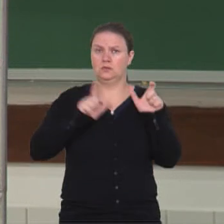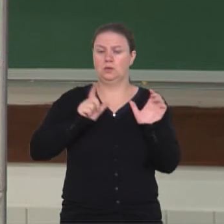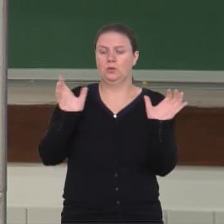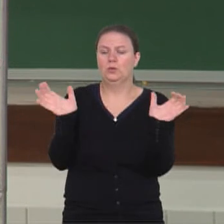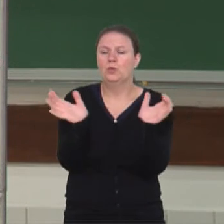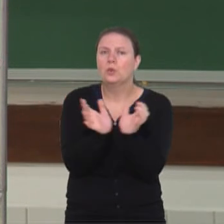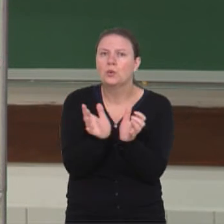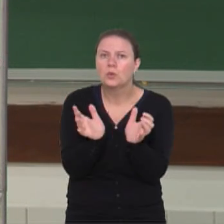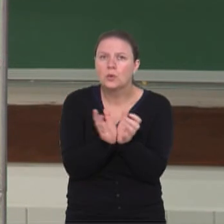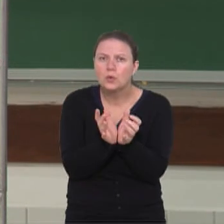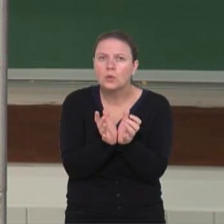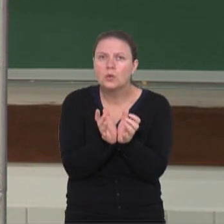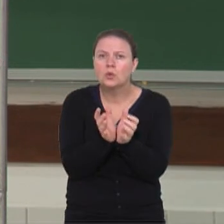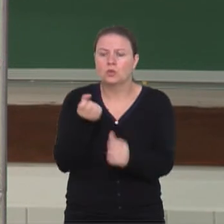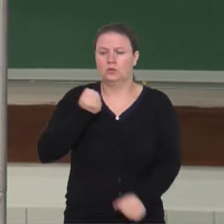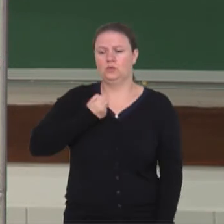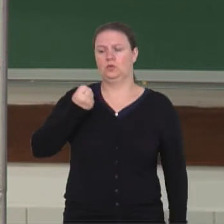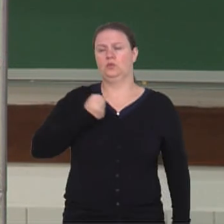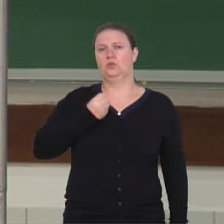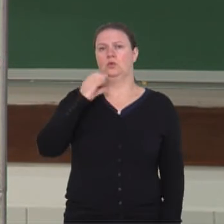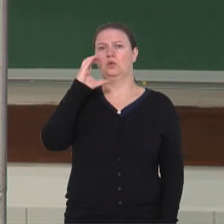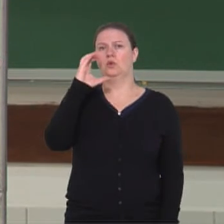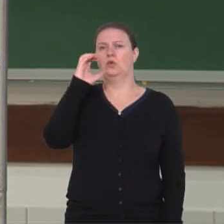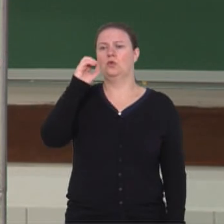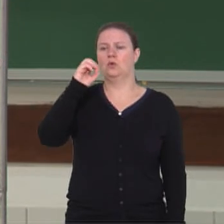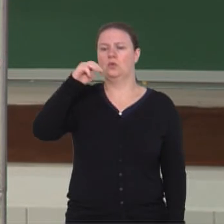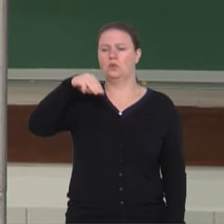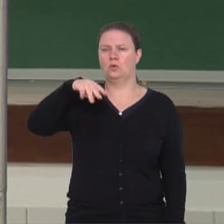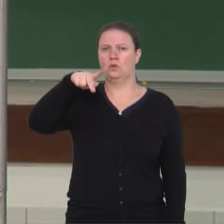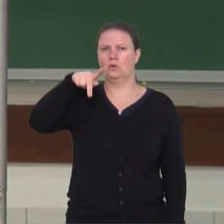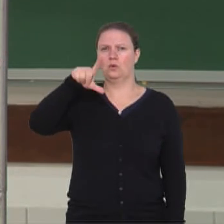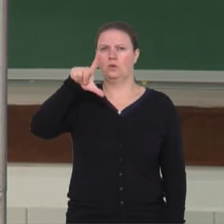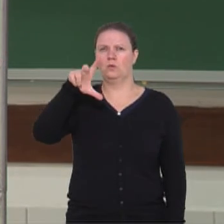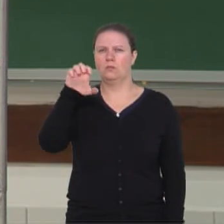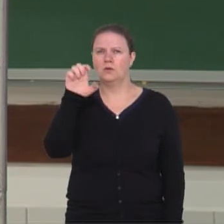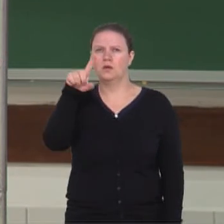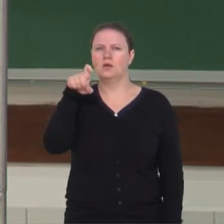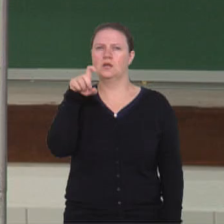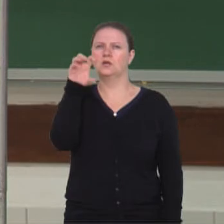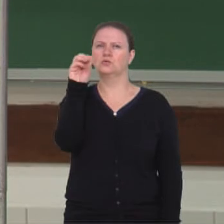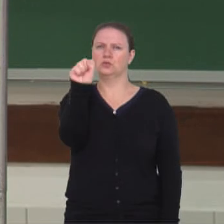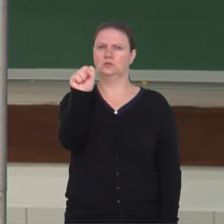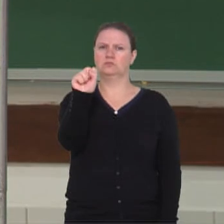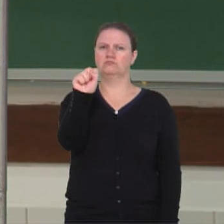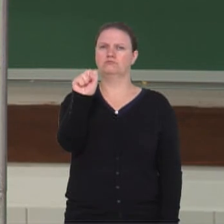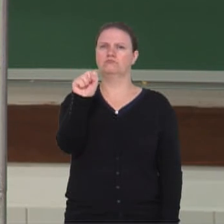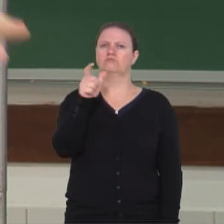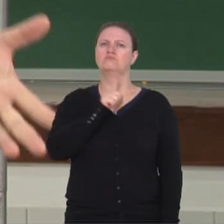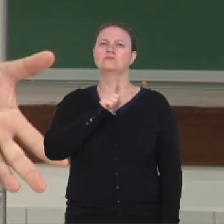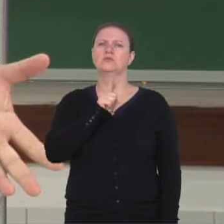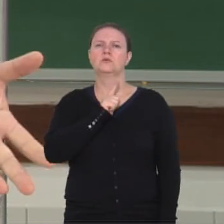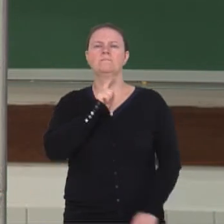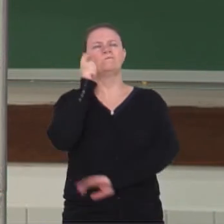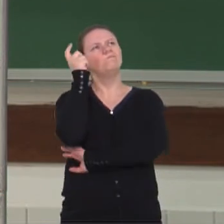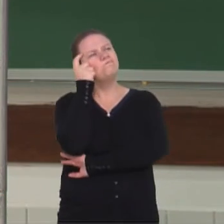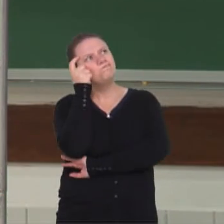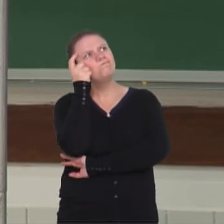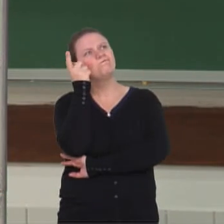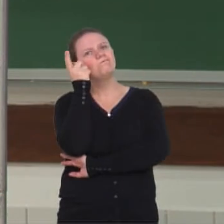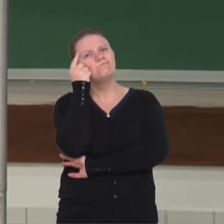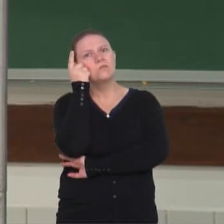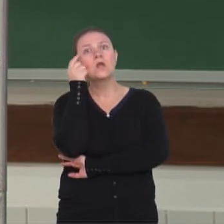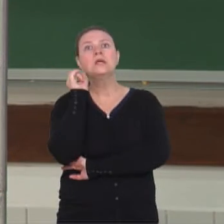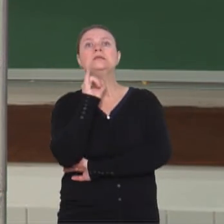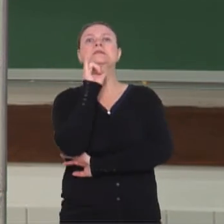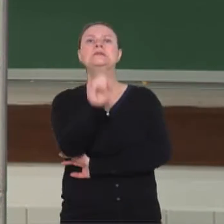conjunto chamado números complexos, porque assim, você ali fazendo o básico, você falou, professor, na tua cabeça, eu sei que você pensou isso, e